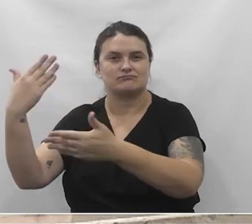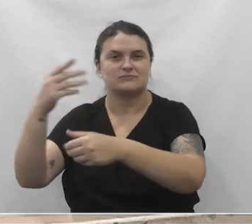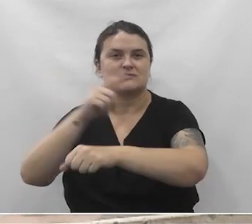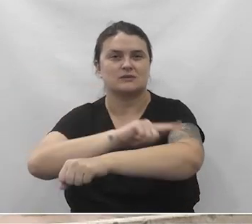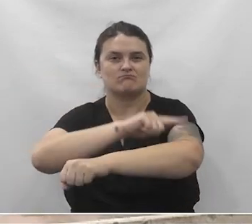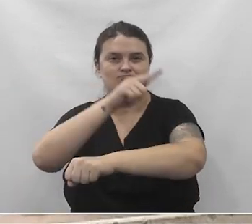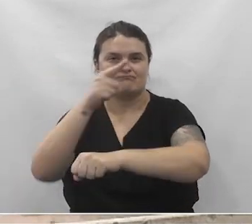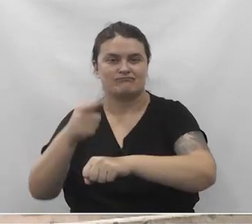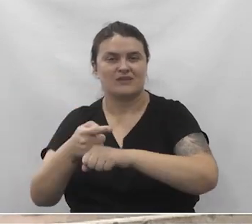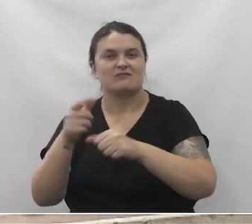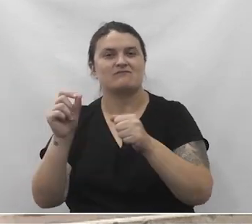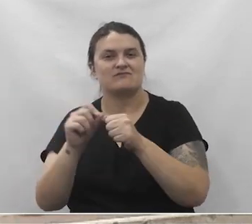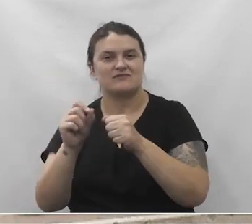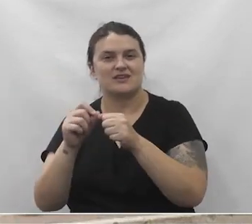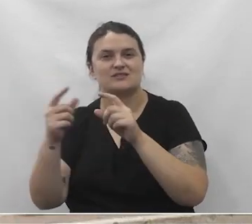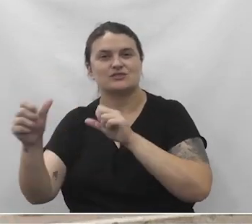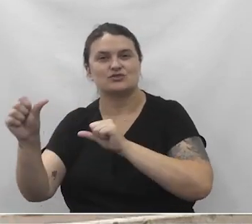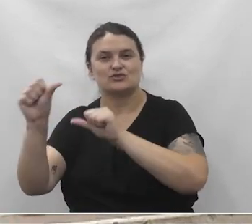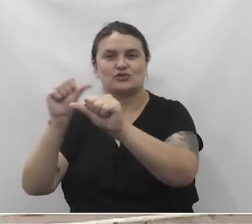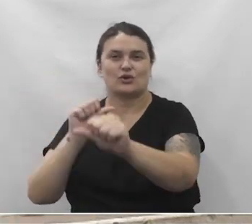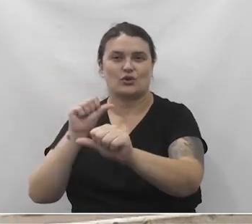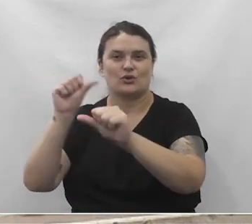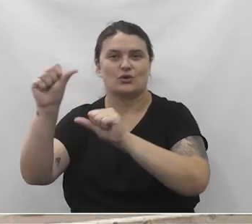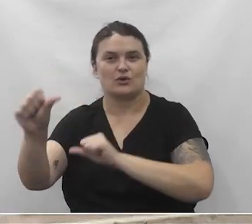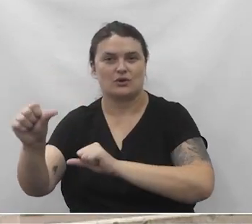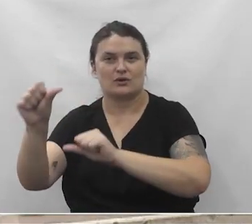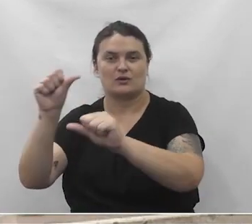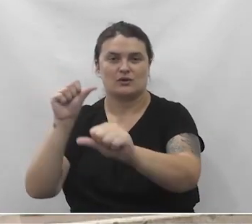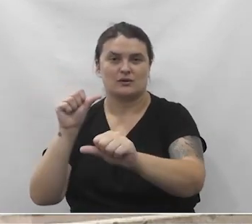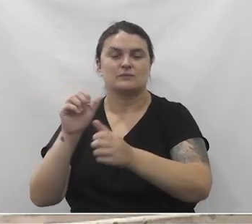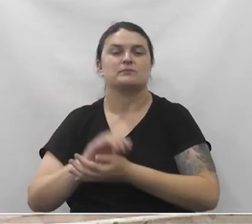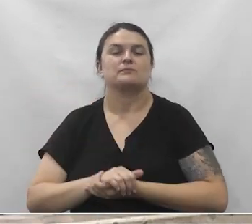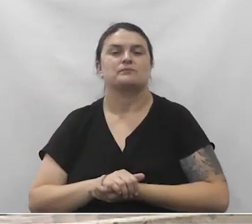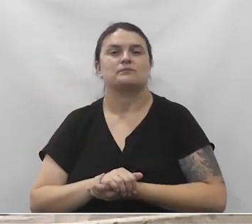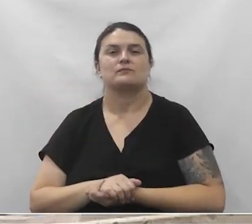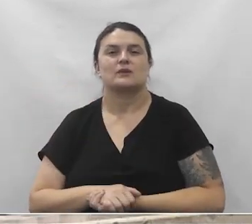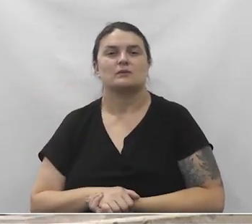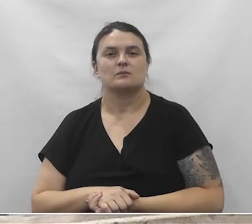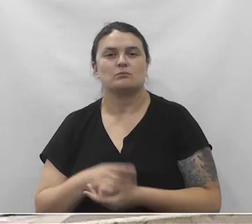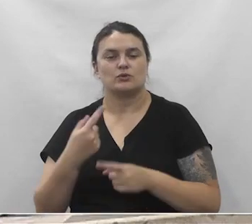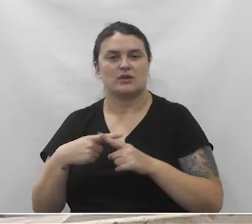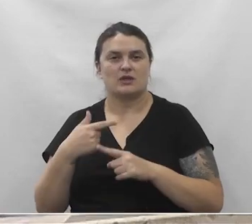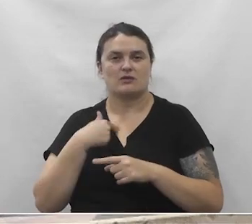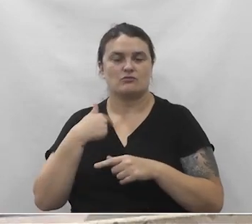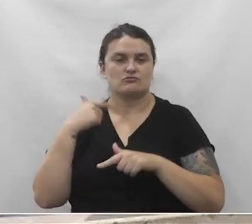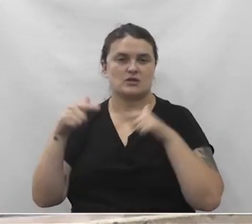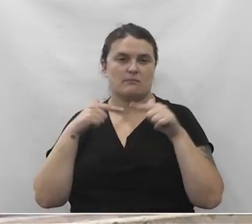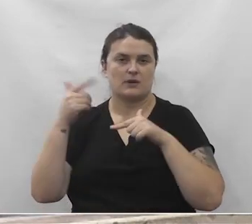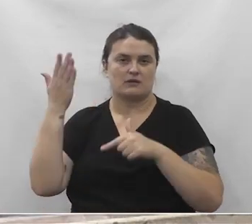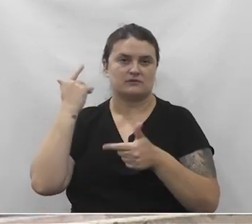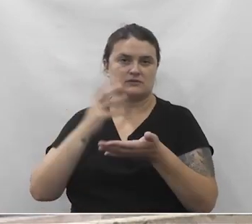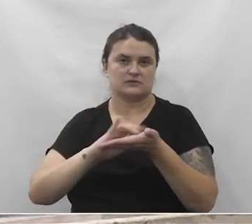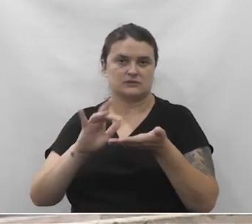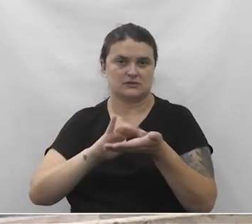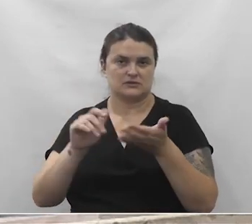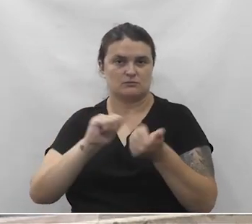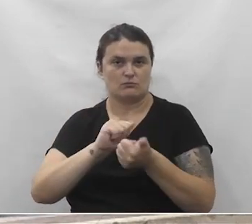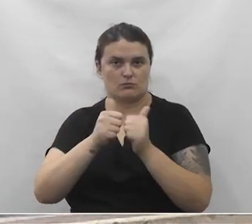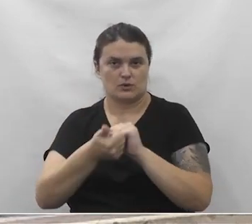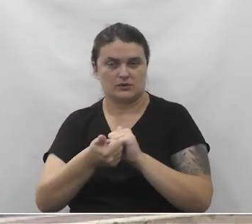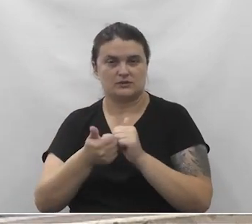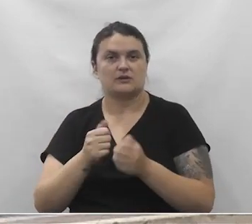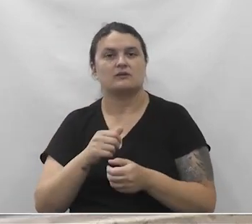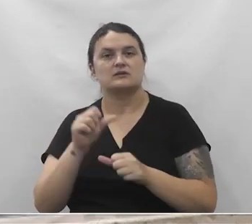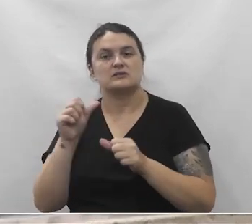enchentes até fazia um revesamento até na ocasião estava como secretário de esportes do município de